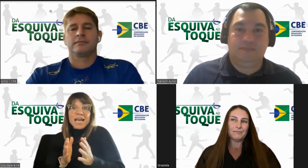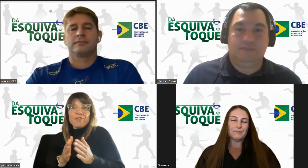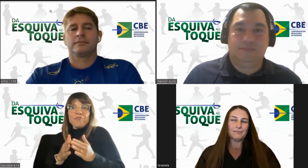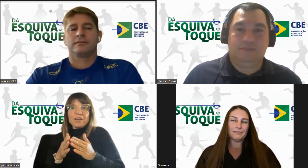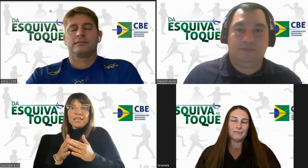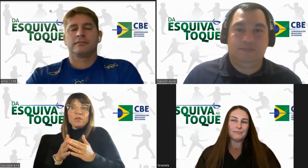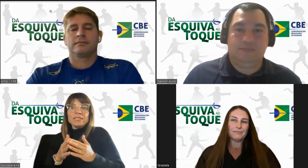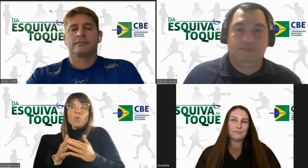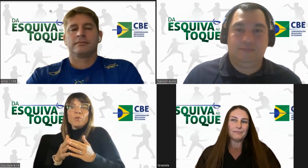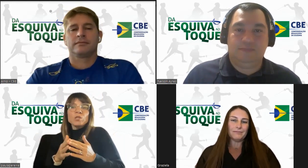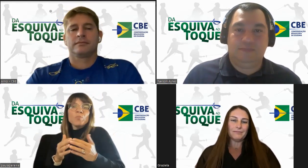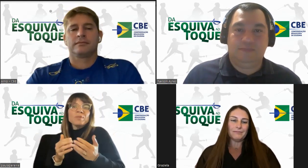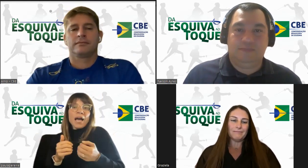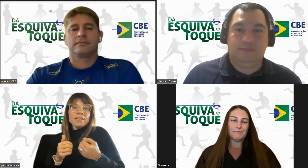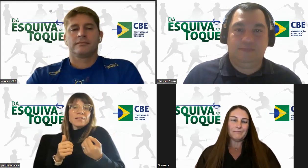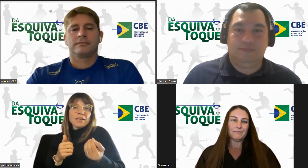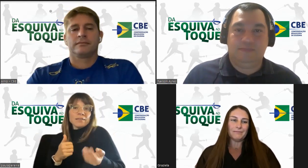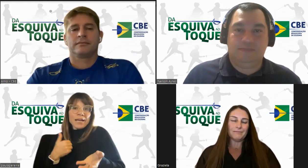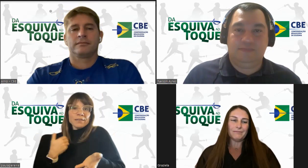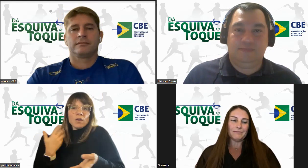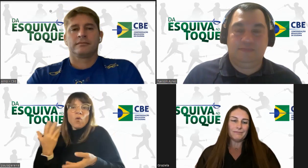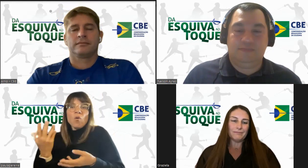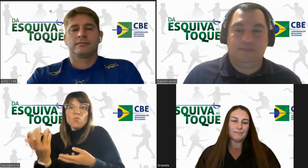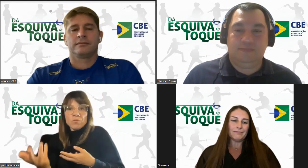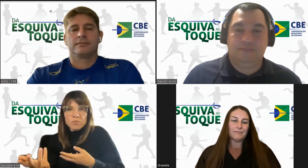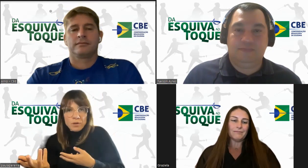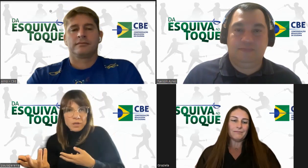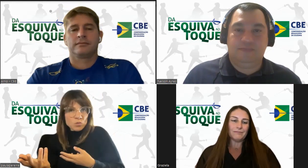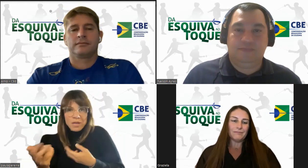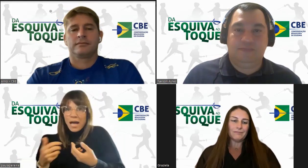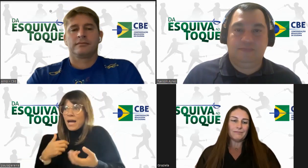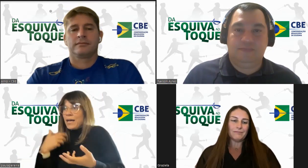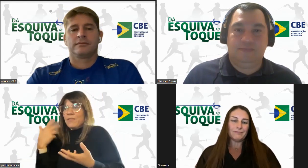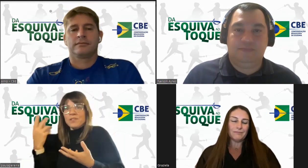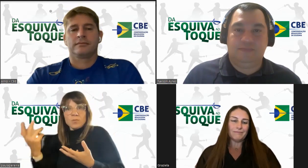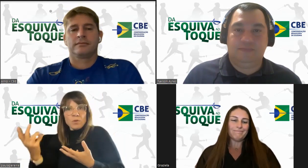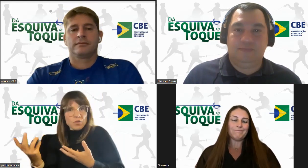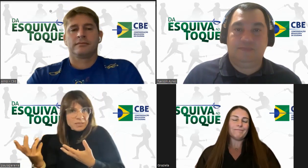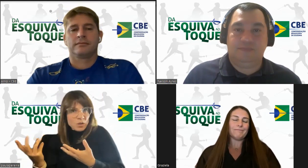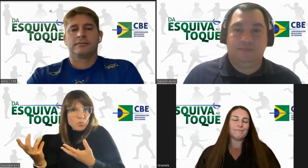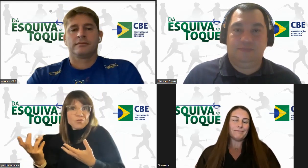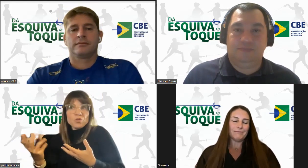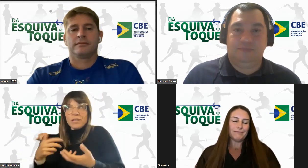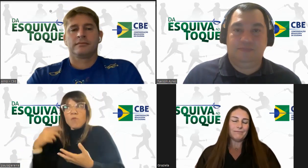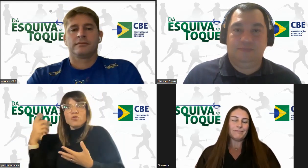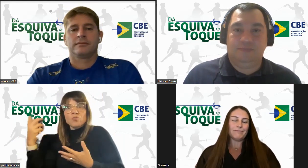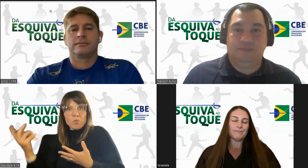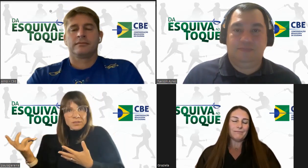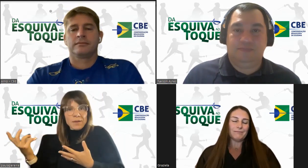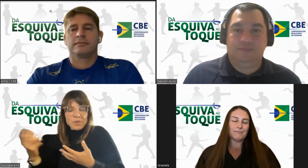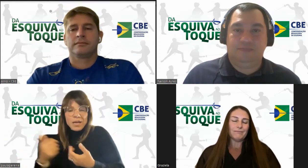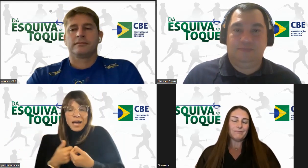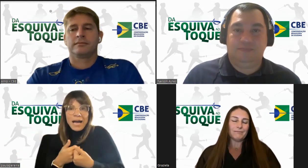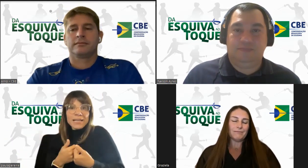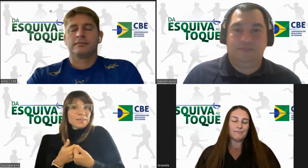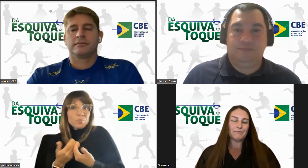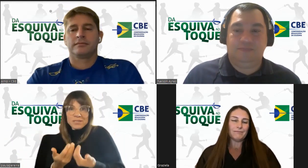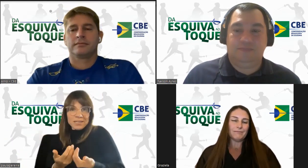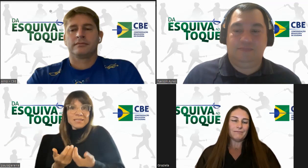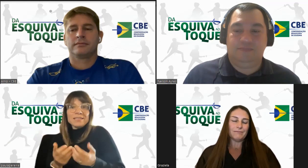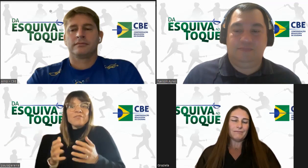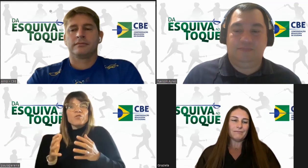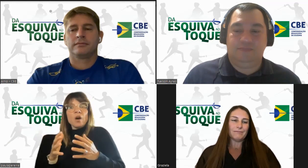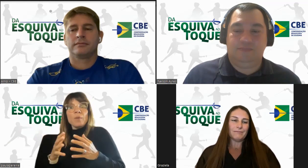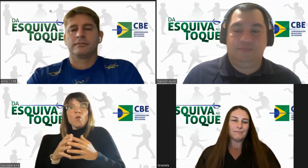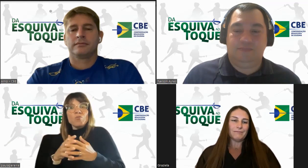e aí fica aquilo assim eu preciso optar em ser atleta ou estudar e fazer uma formação profissional de uma outra área